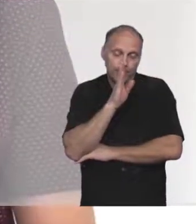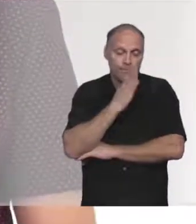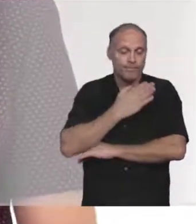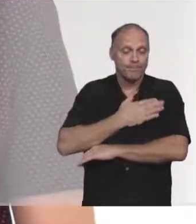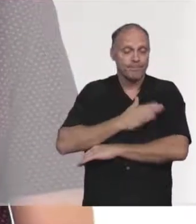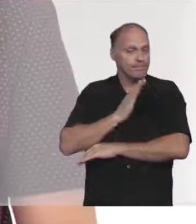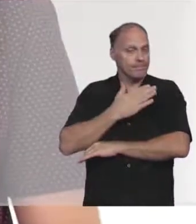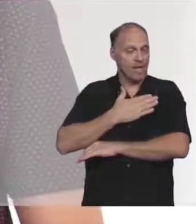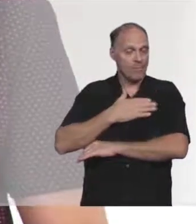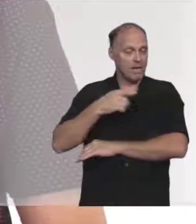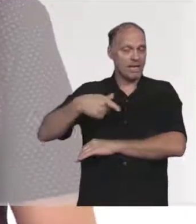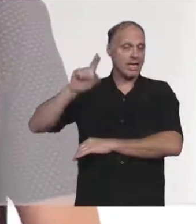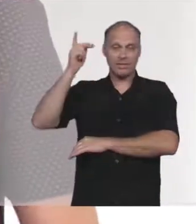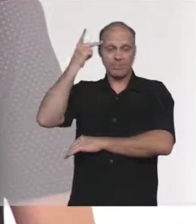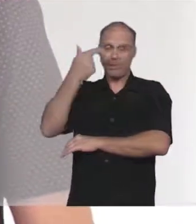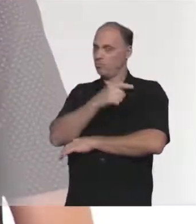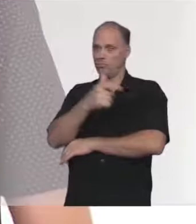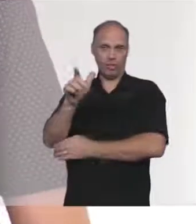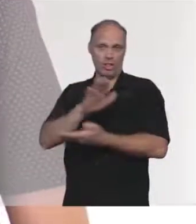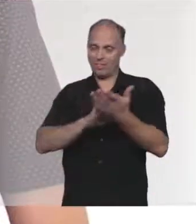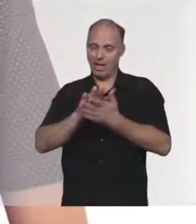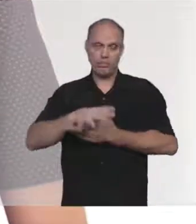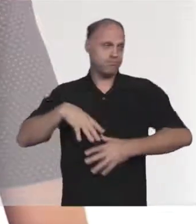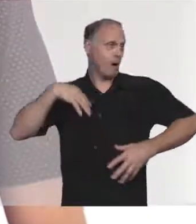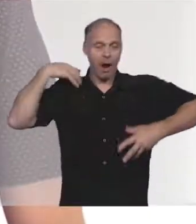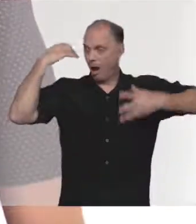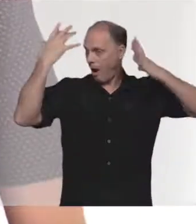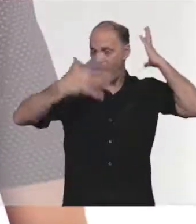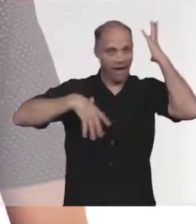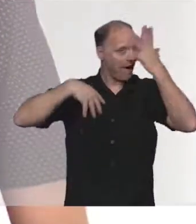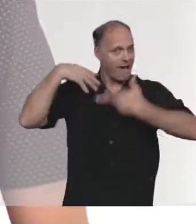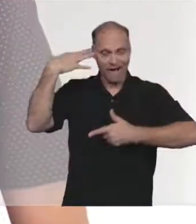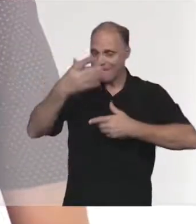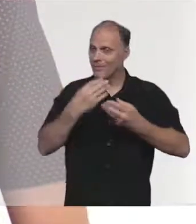de calma, coisa que eu não tinha em São Paulo.